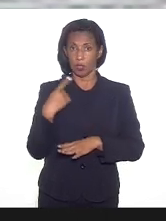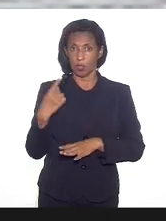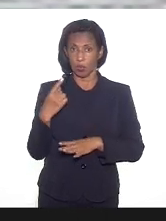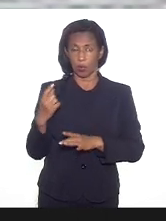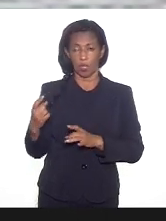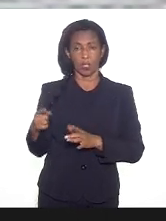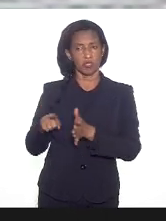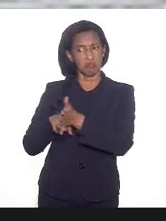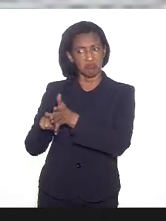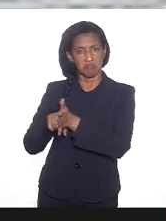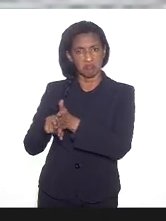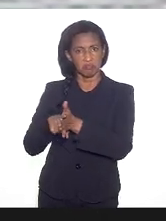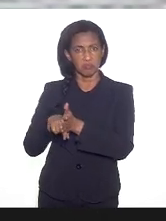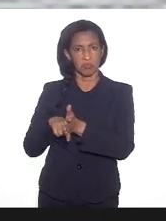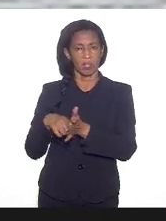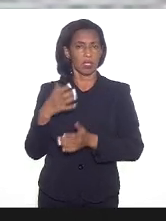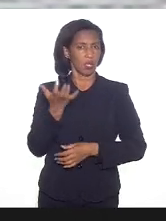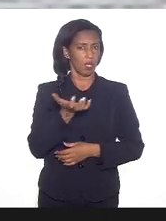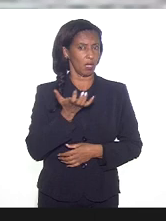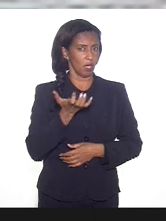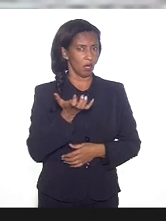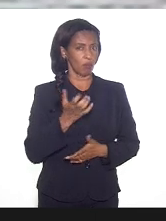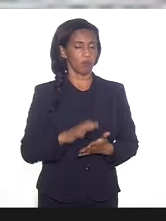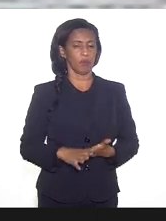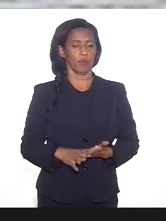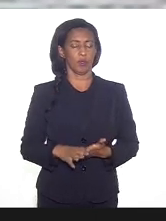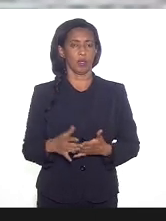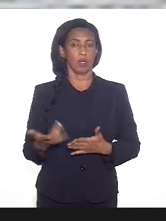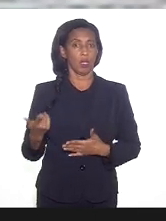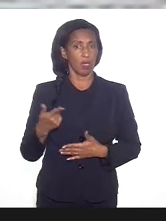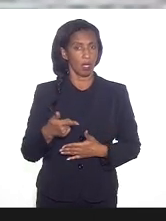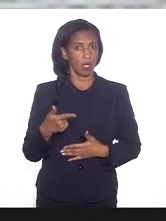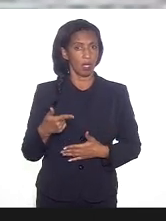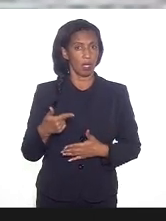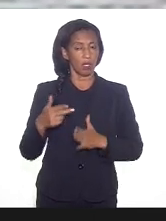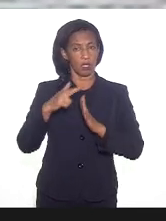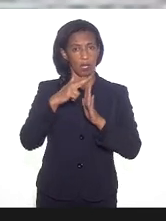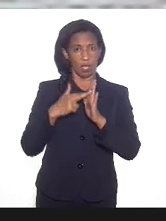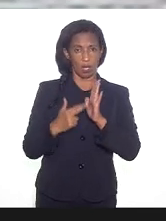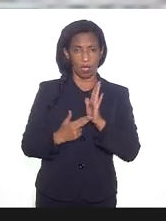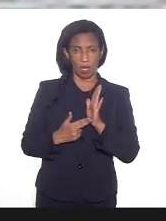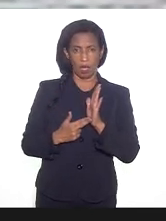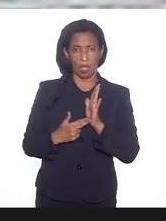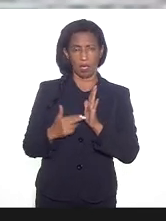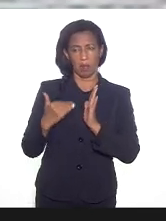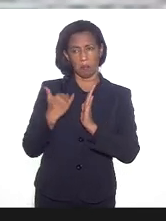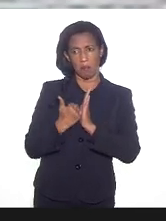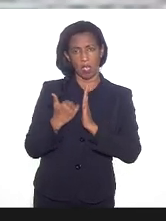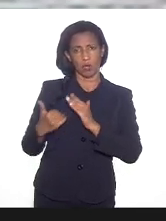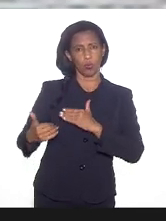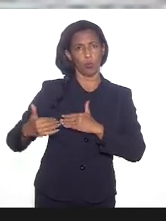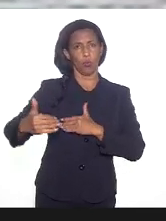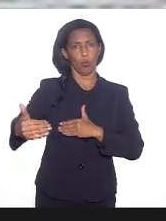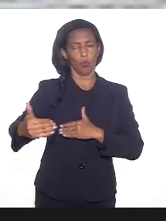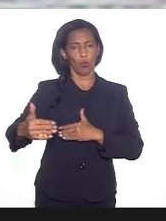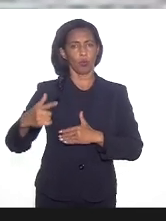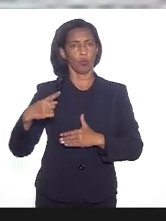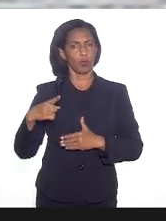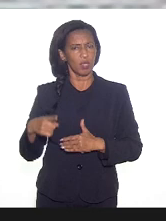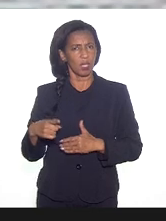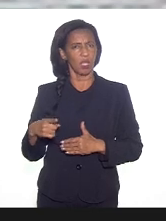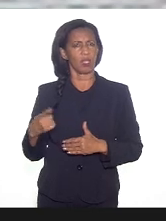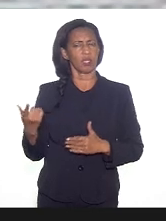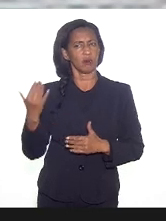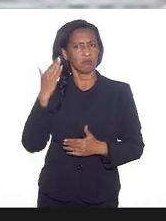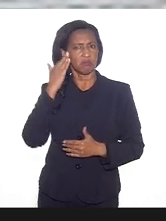temática previdenciária, desejamos é que o estabelecimento de metas de curto, de médio, de longo prazo, que elas sejam factíveis,